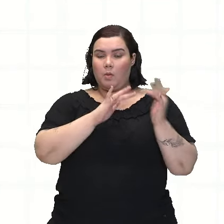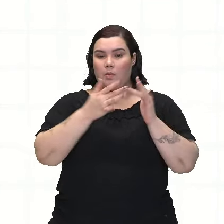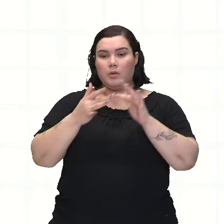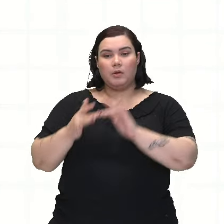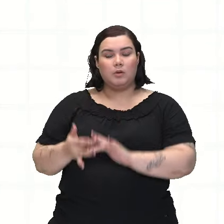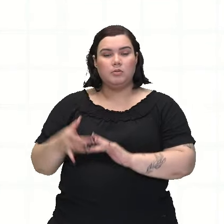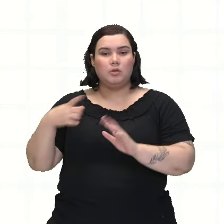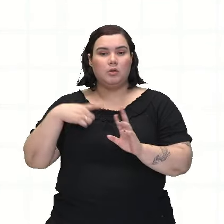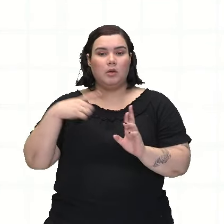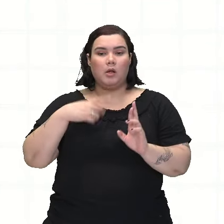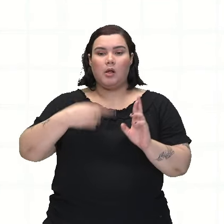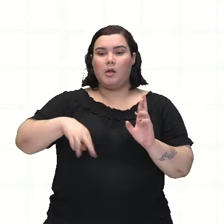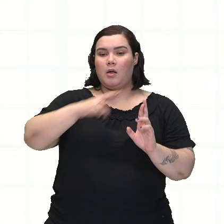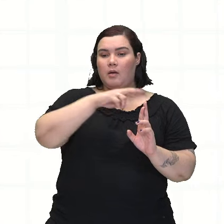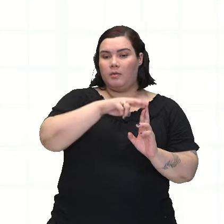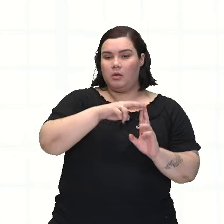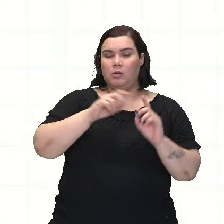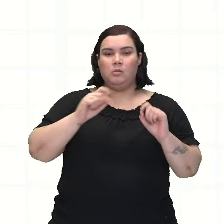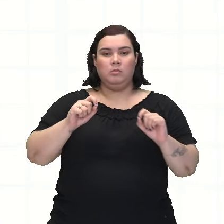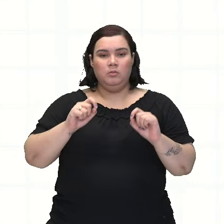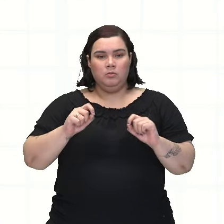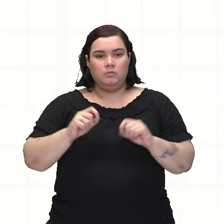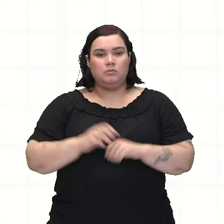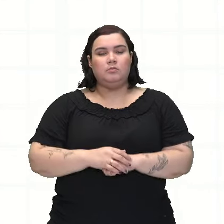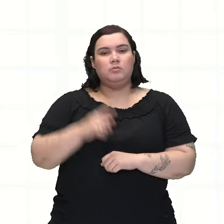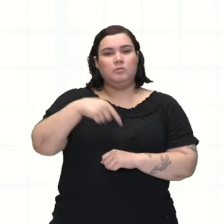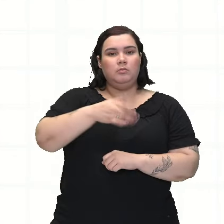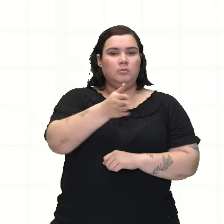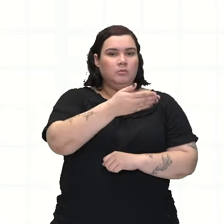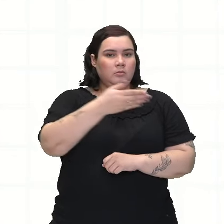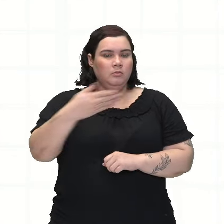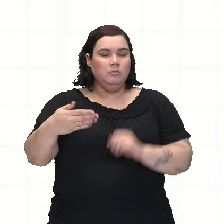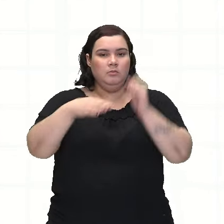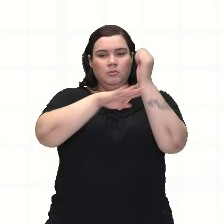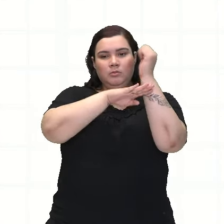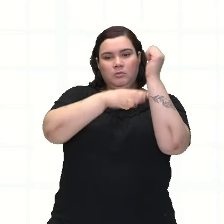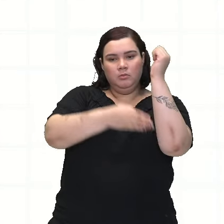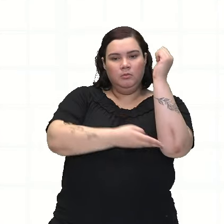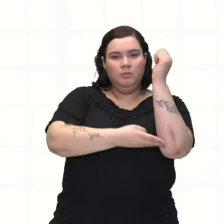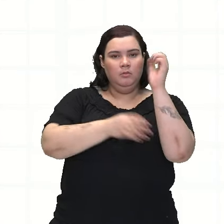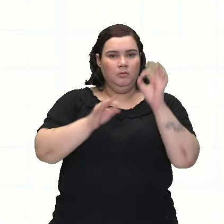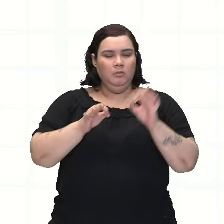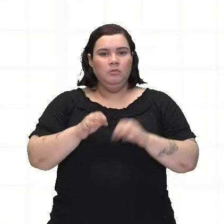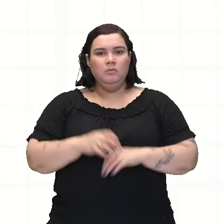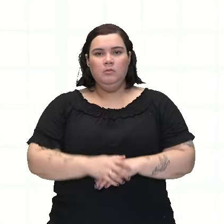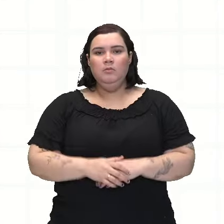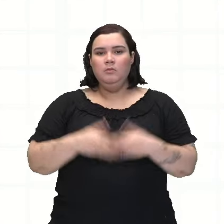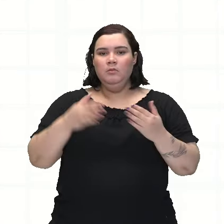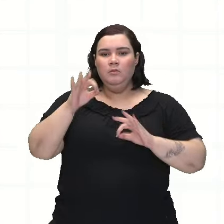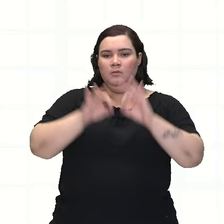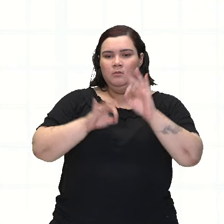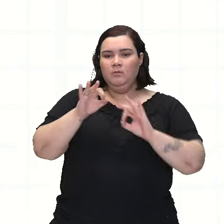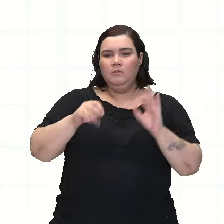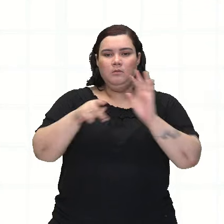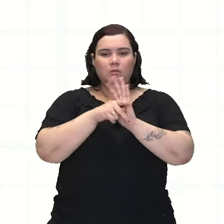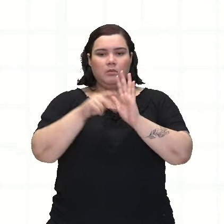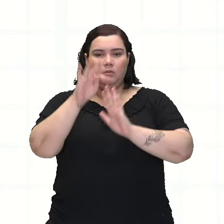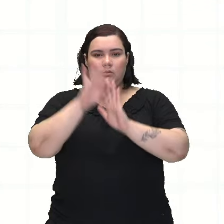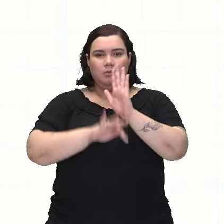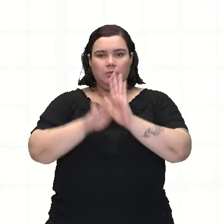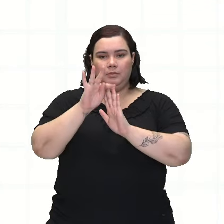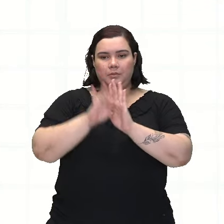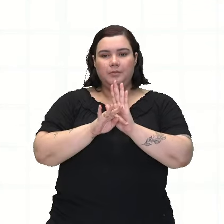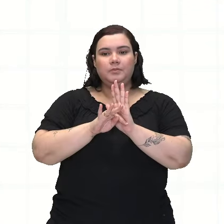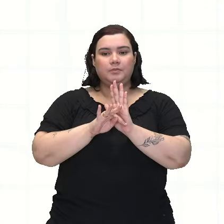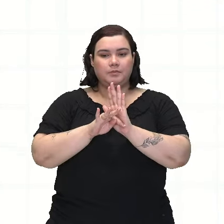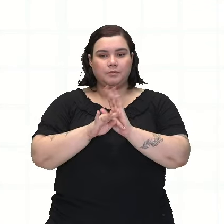se referindo ao tambaqui, ou seja, a organização